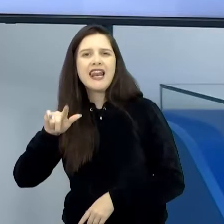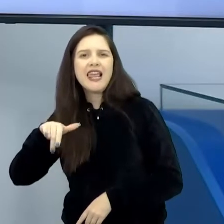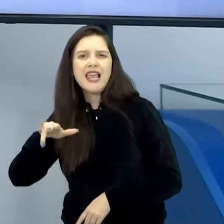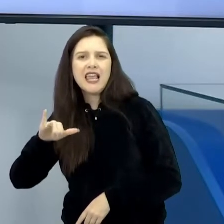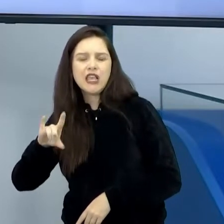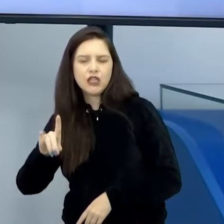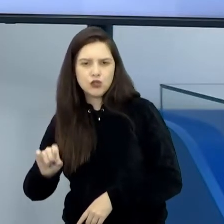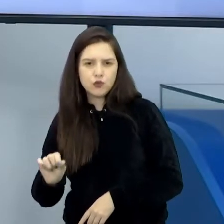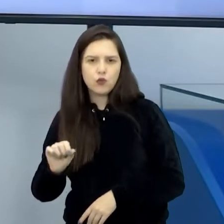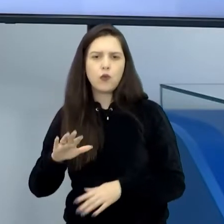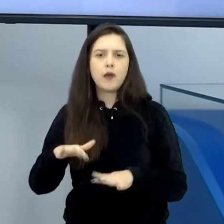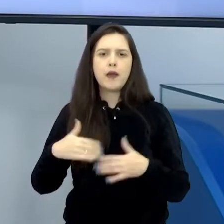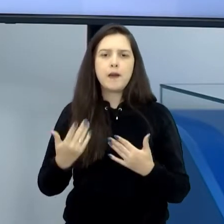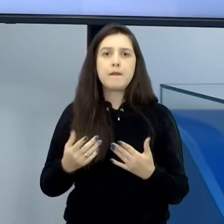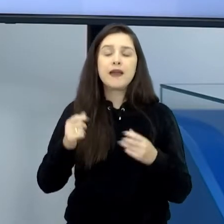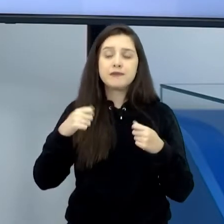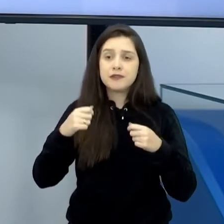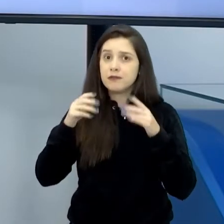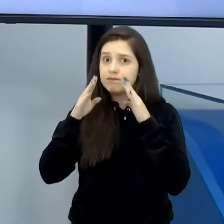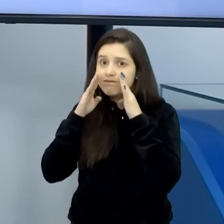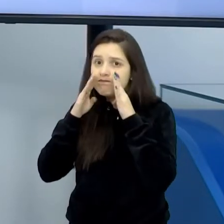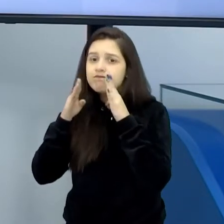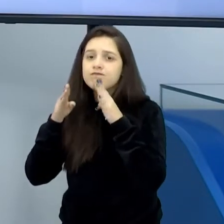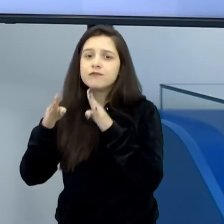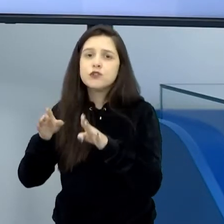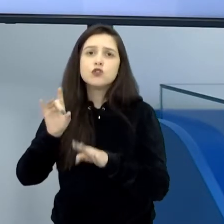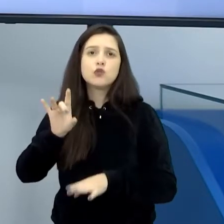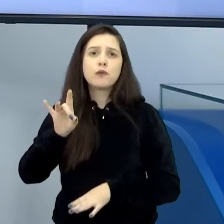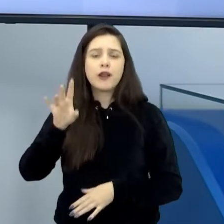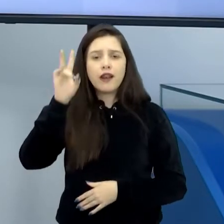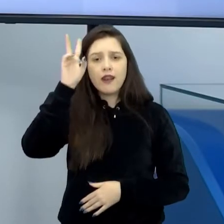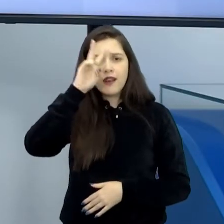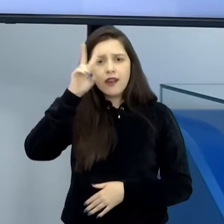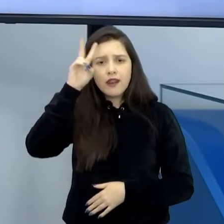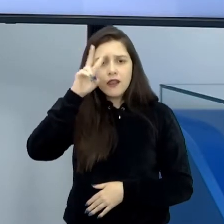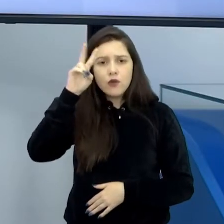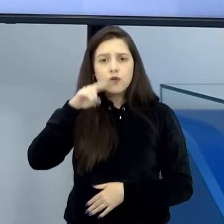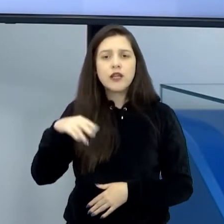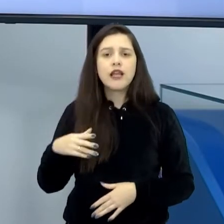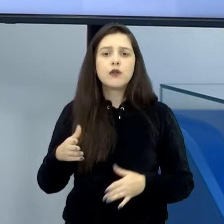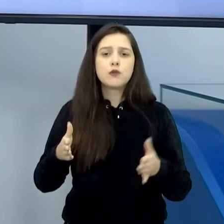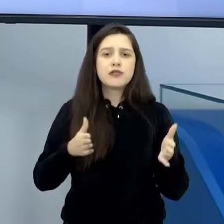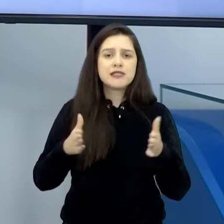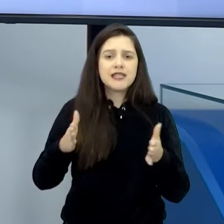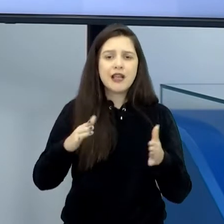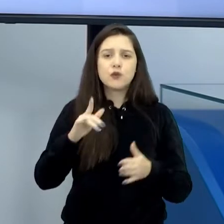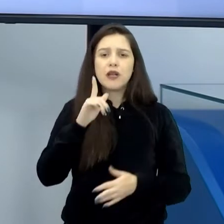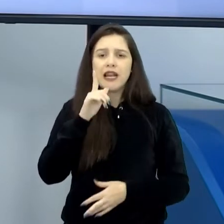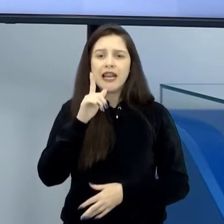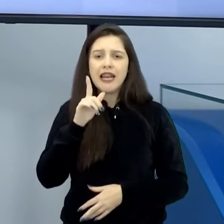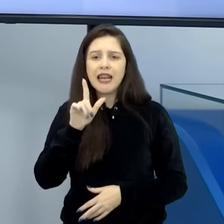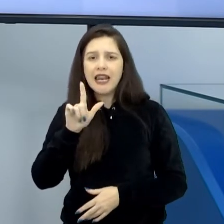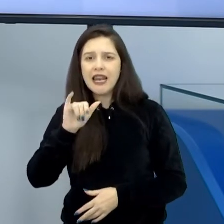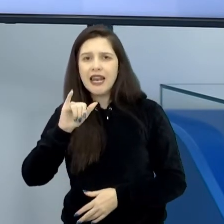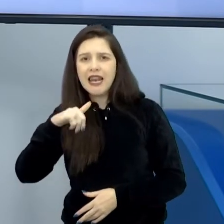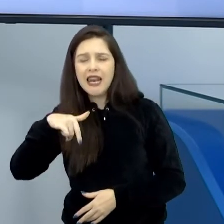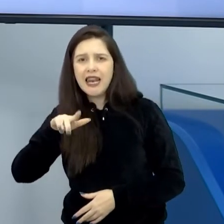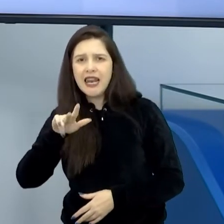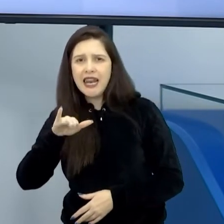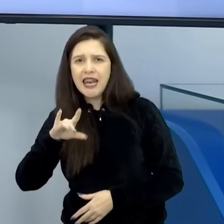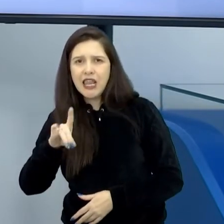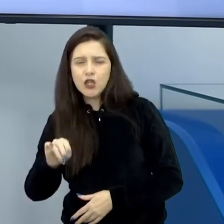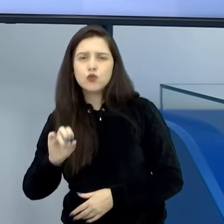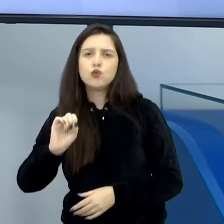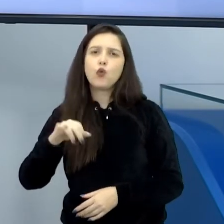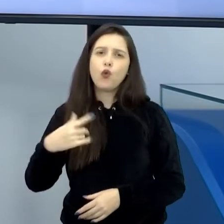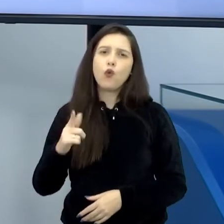constante em função da concentração, só vai entrar aquilo que está no estado líquido, gasoso ou aquoso,